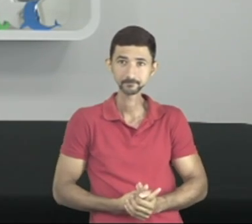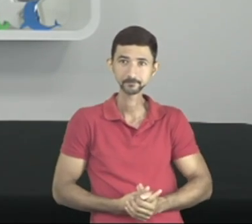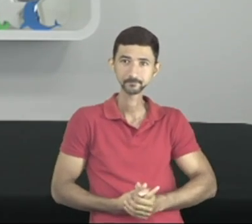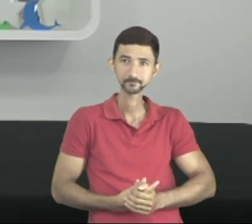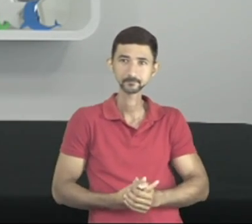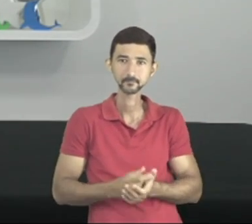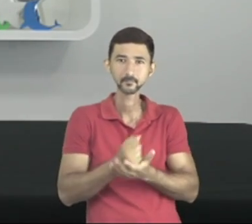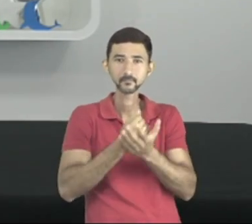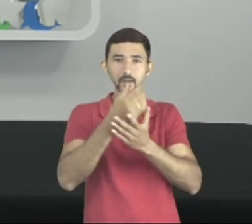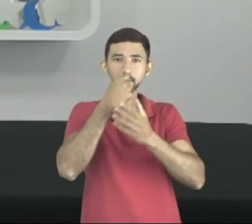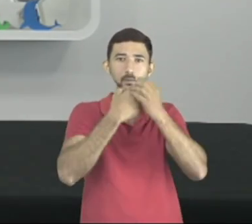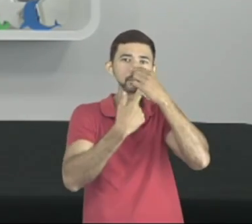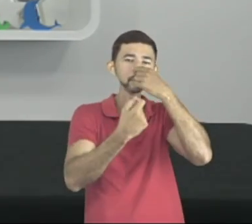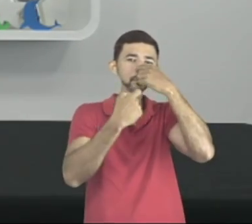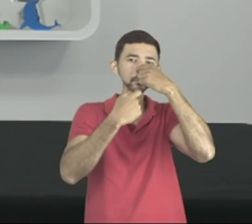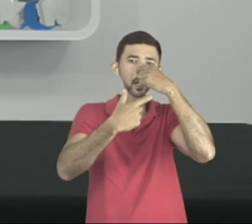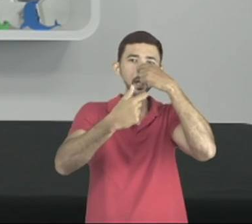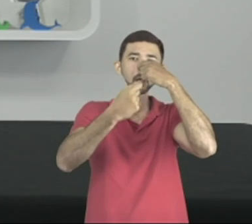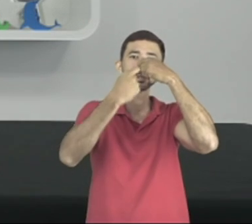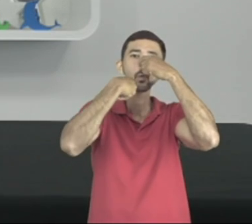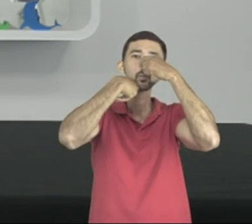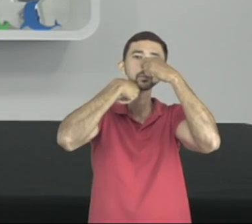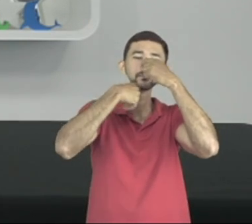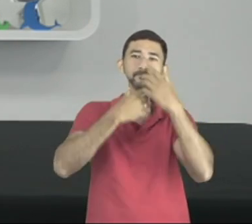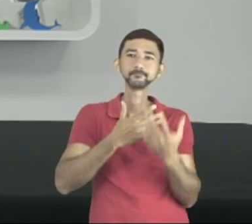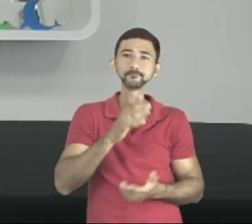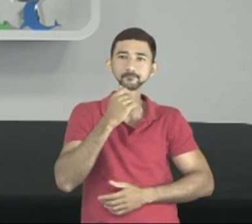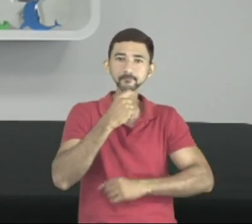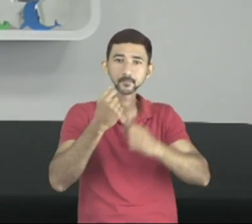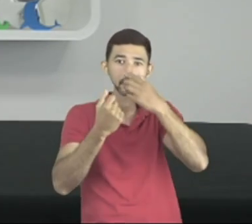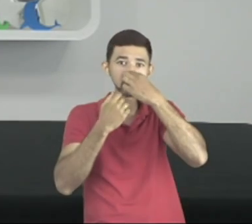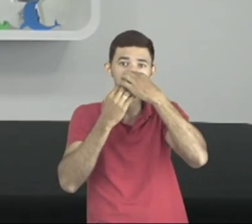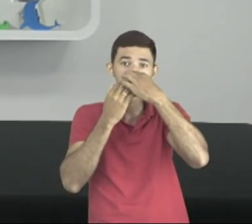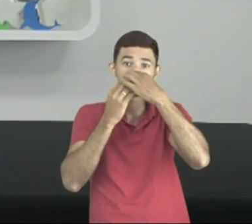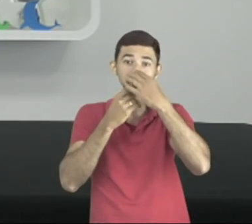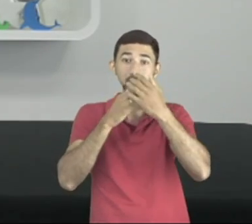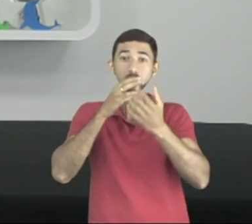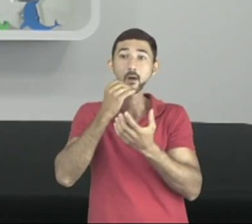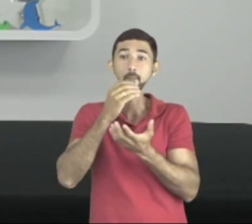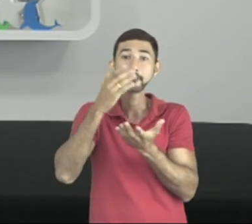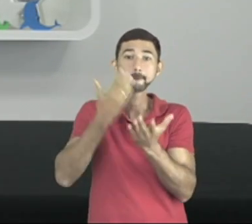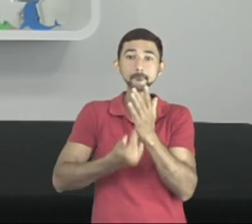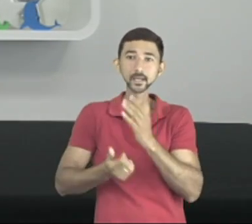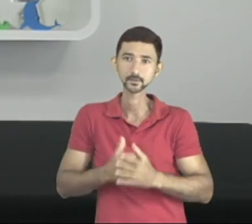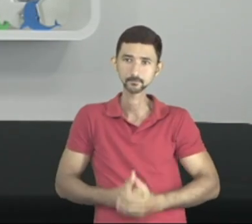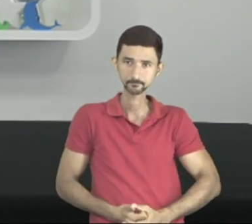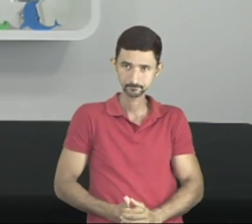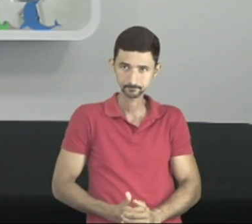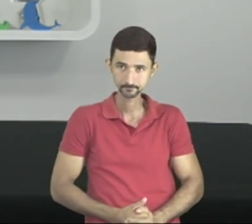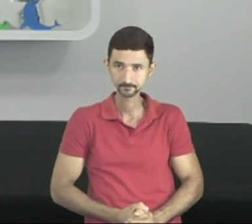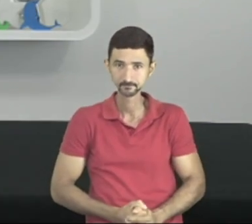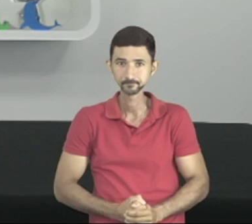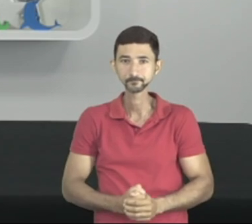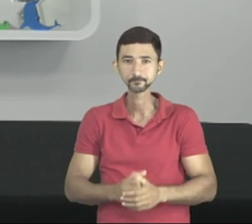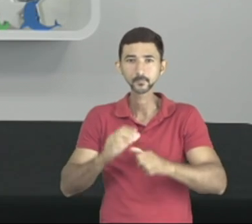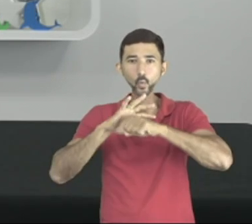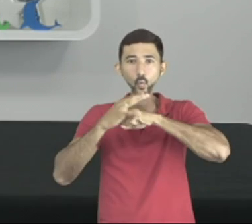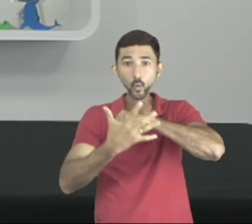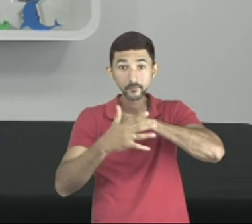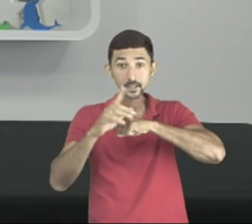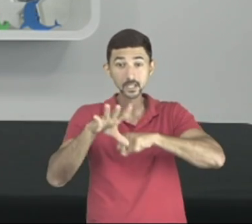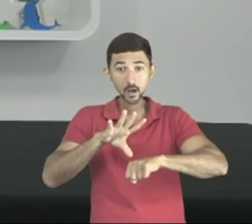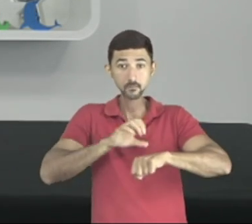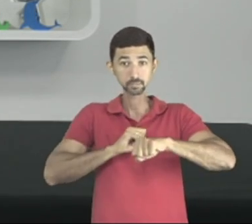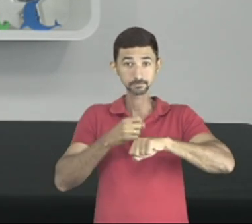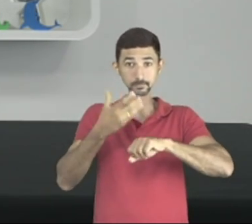Passa o remédio. Ele não sentiu. Por quê? Quando você tampa o nariz, você perde o paladar. O Covid, um dos sintomas é esse.